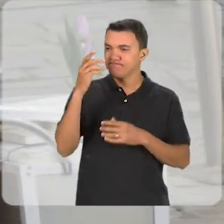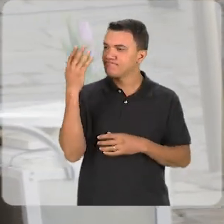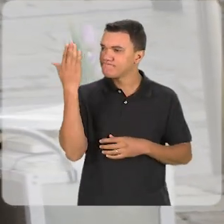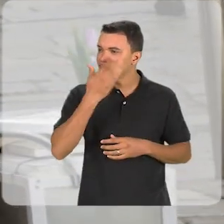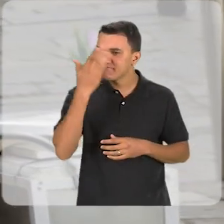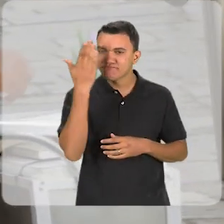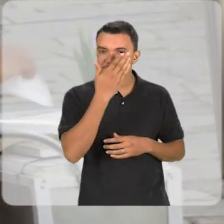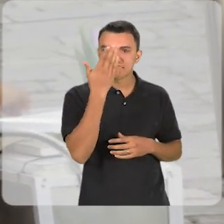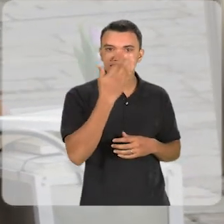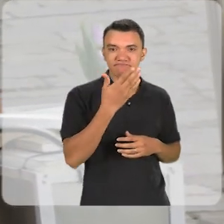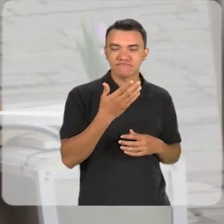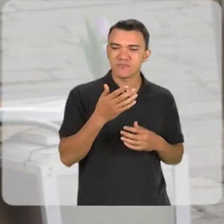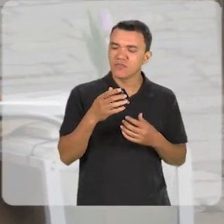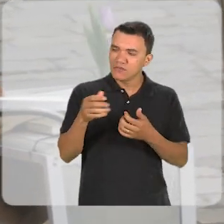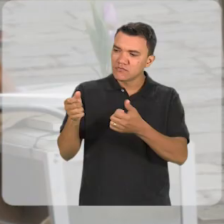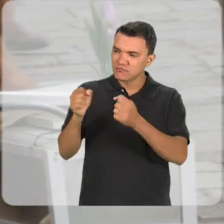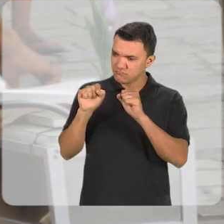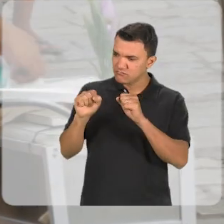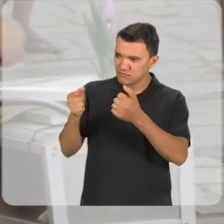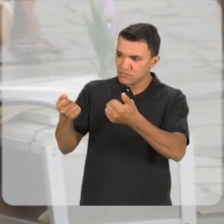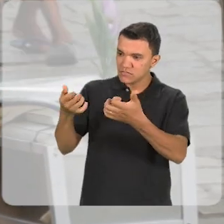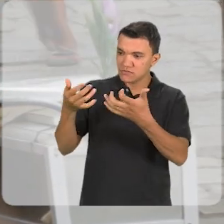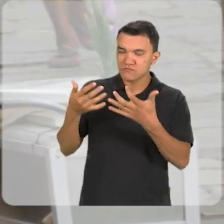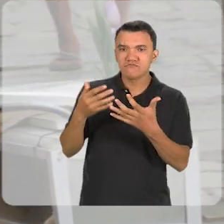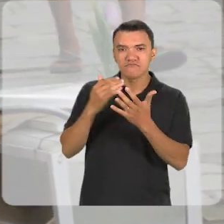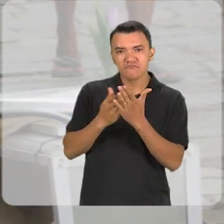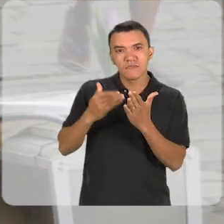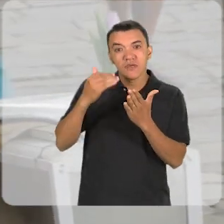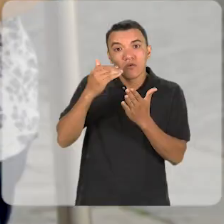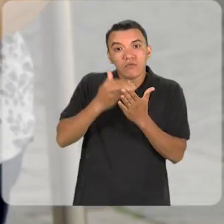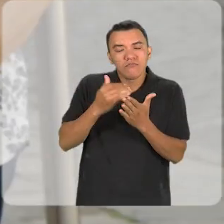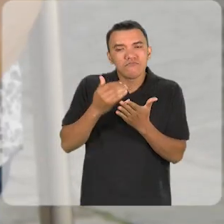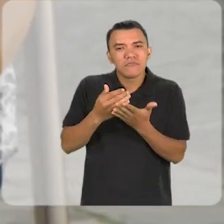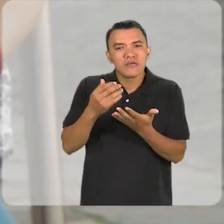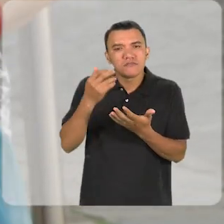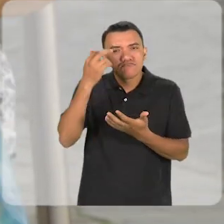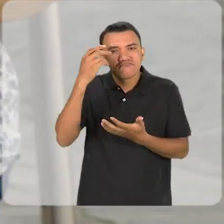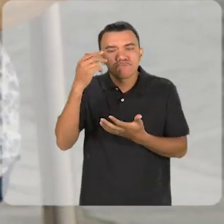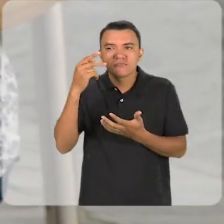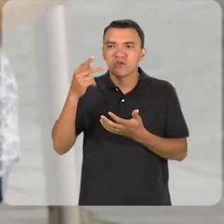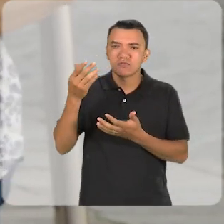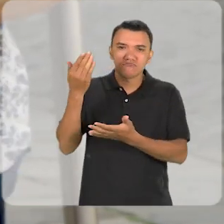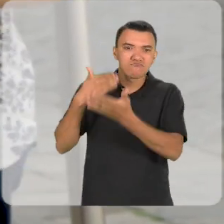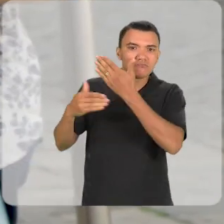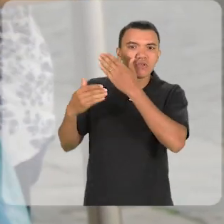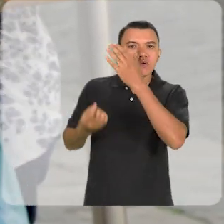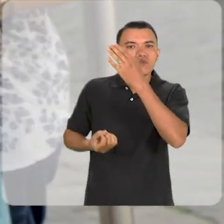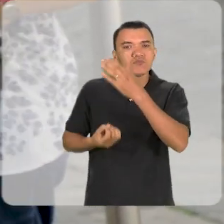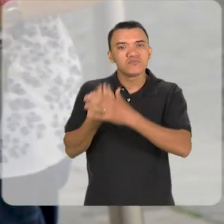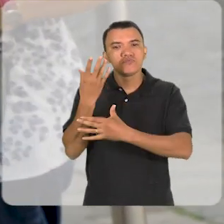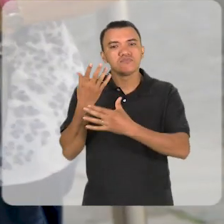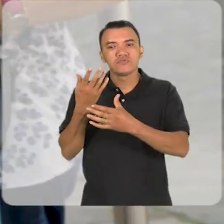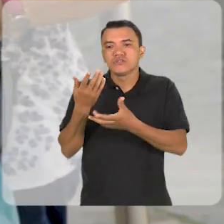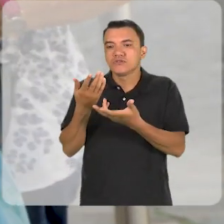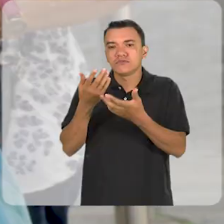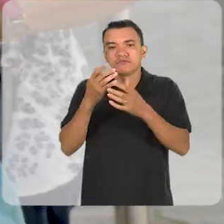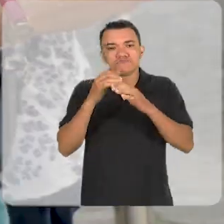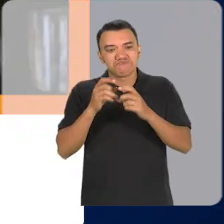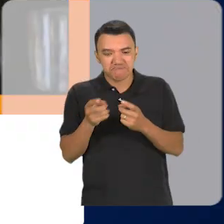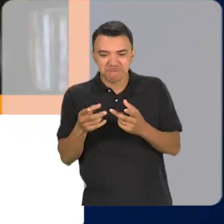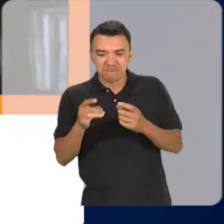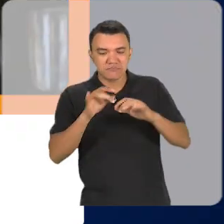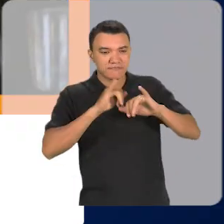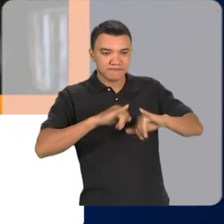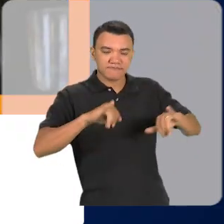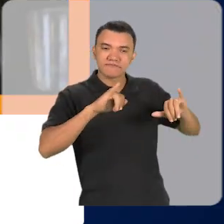queria saber se você pode explicar para a gente um pouco mais sobre a história, de onde vieram os pregoeiros, essa cultura tão bonita, né, deles. Sim, né?